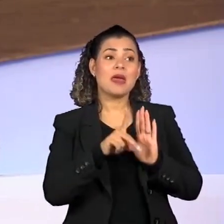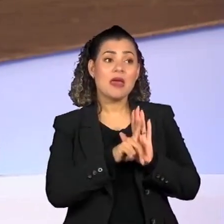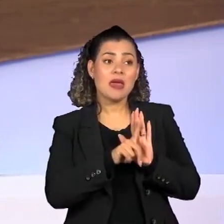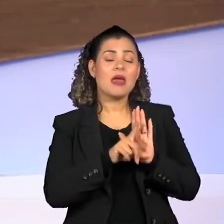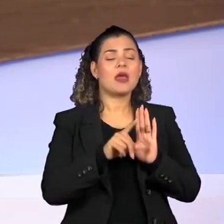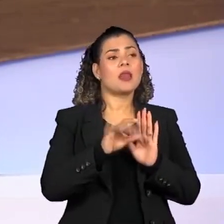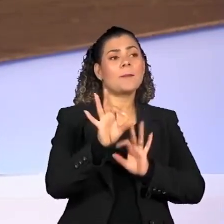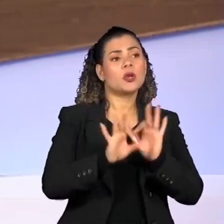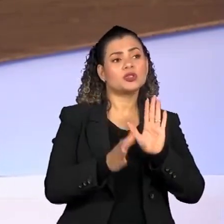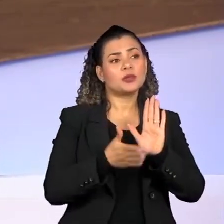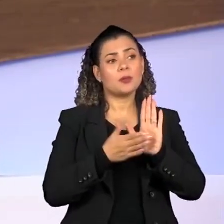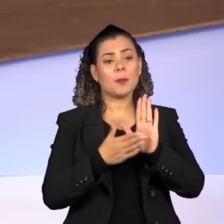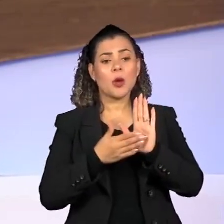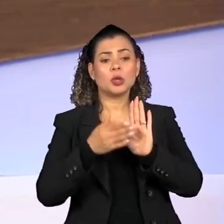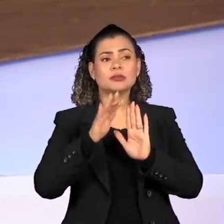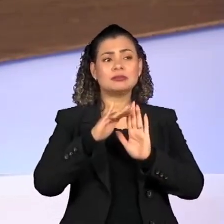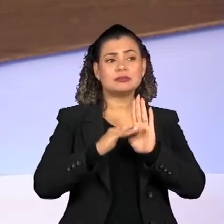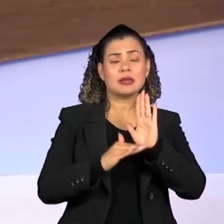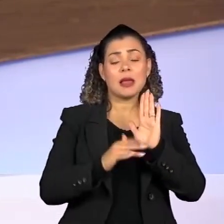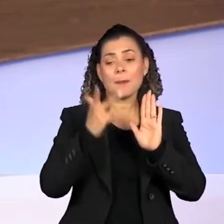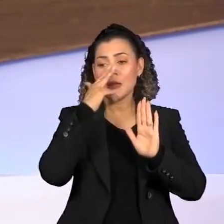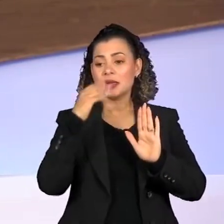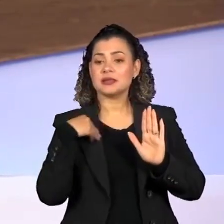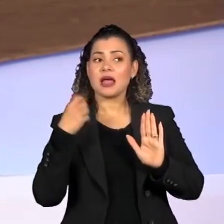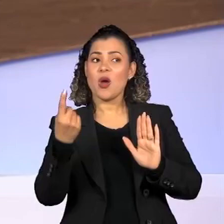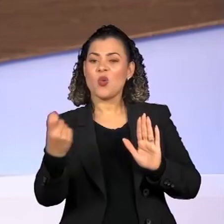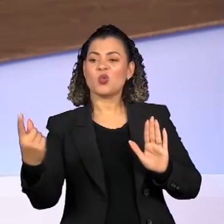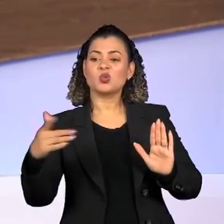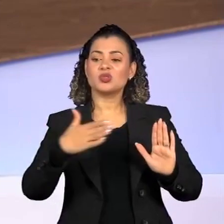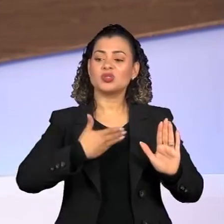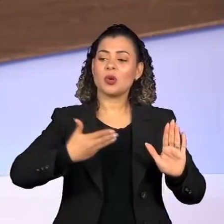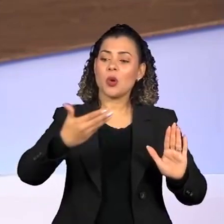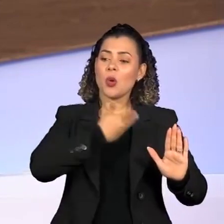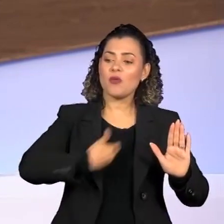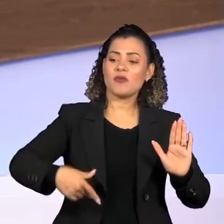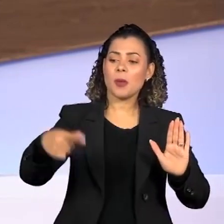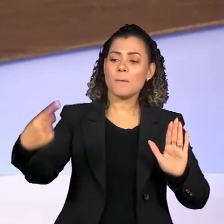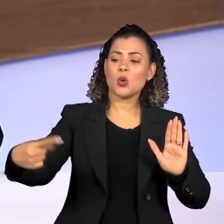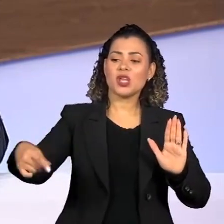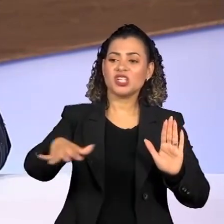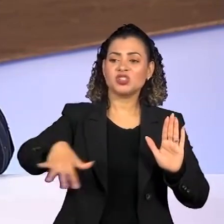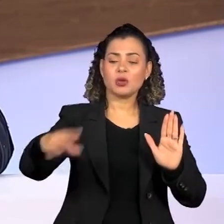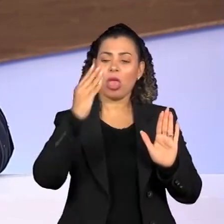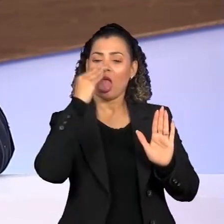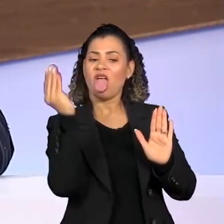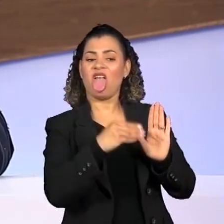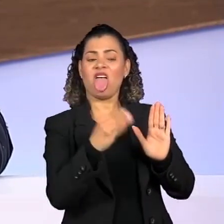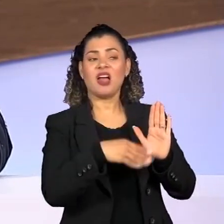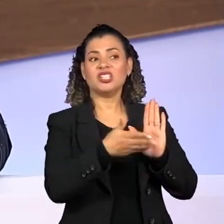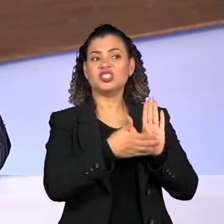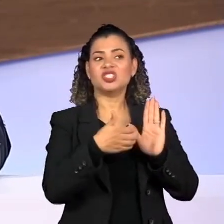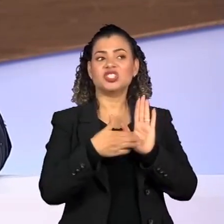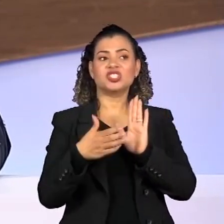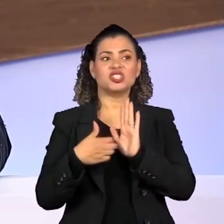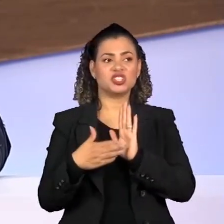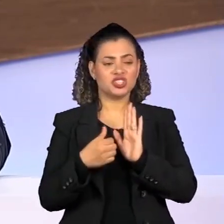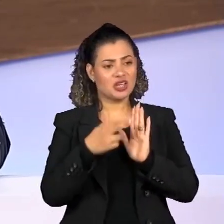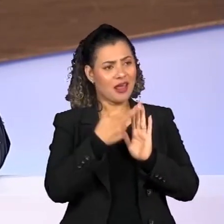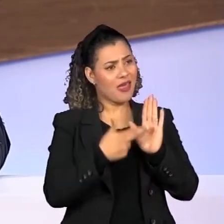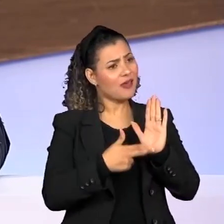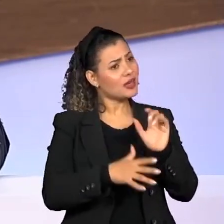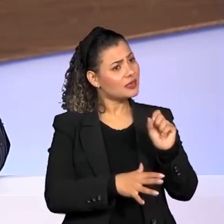em propostas de gabinete de governadores é de tirar as regras que